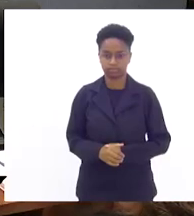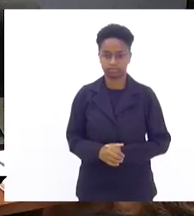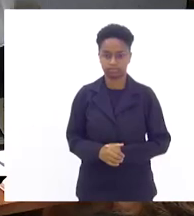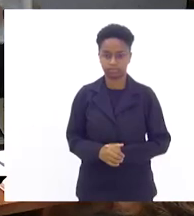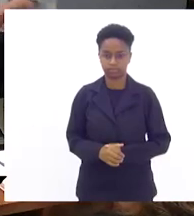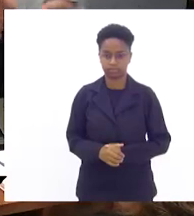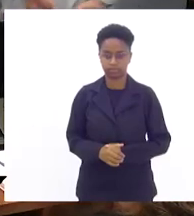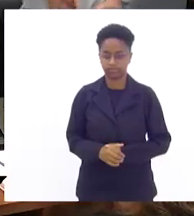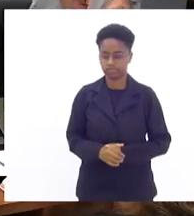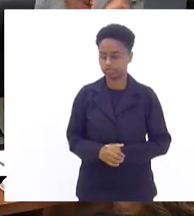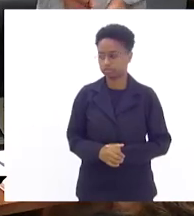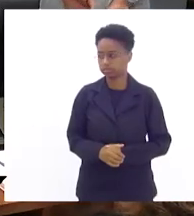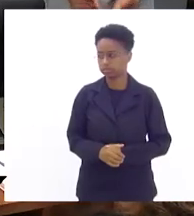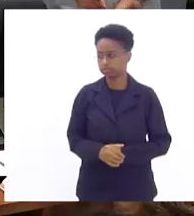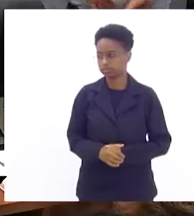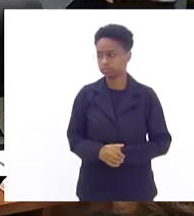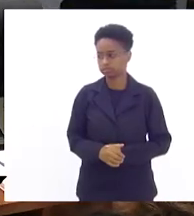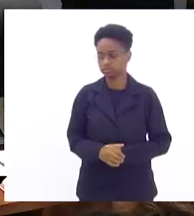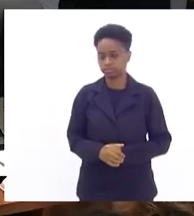As